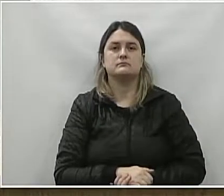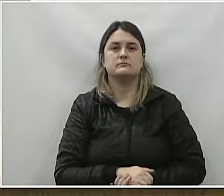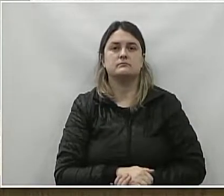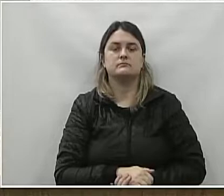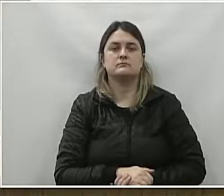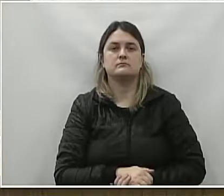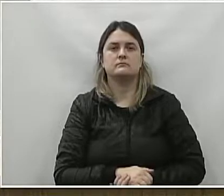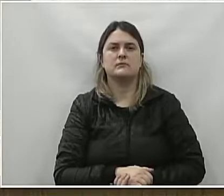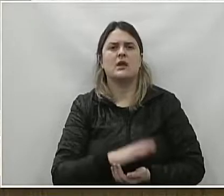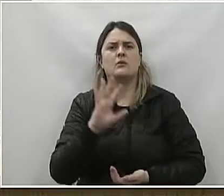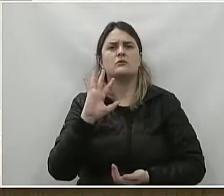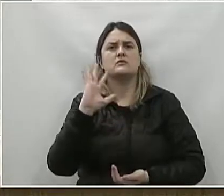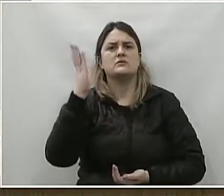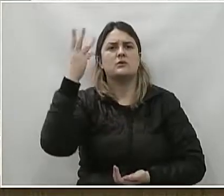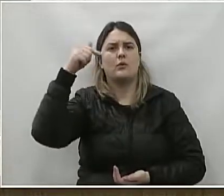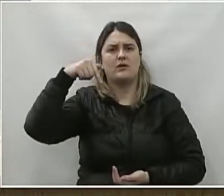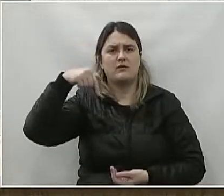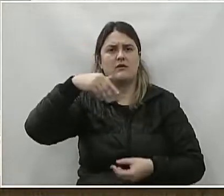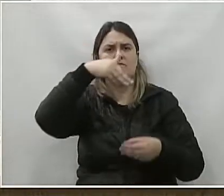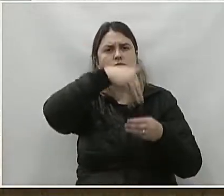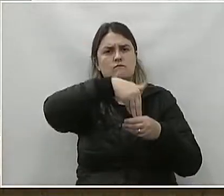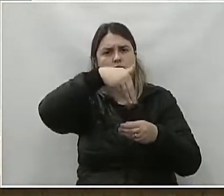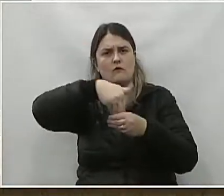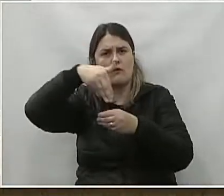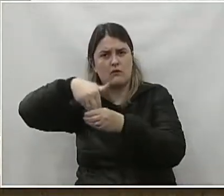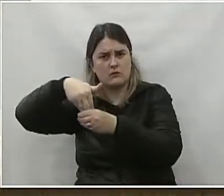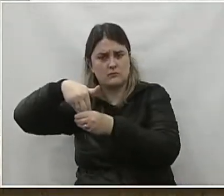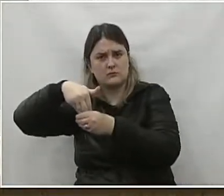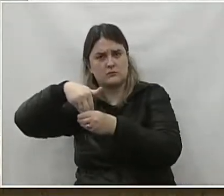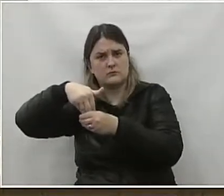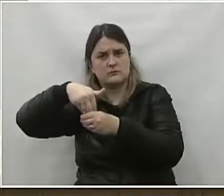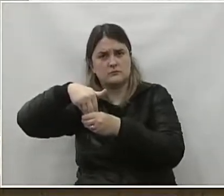aqui votação a respeito